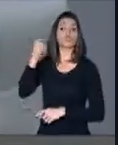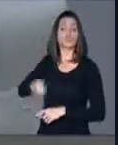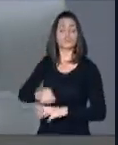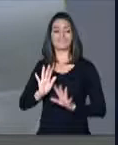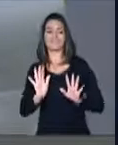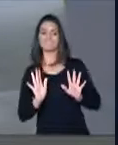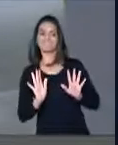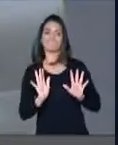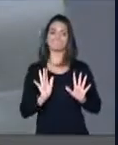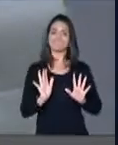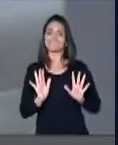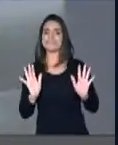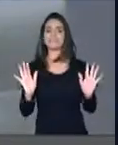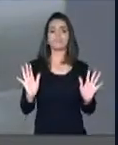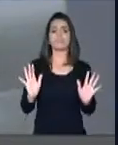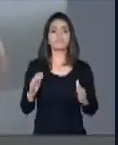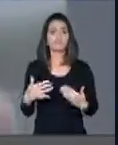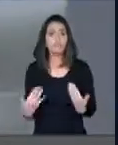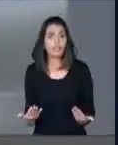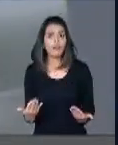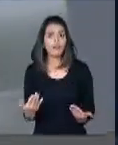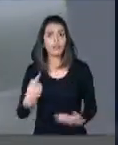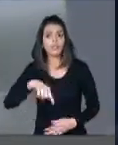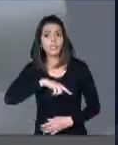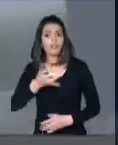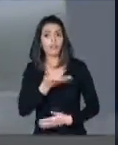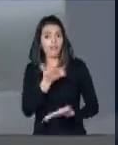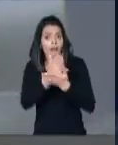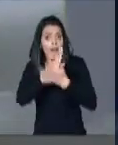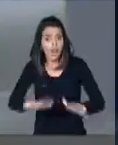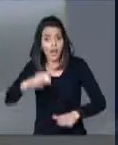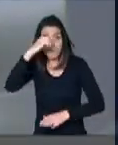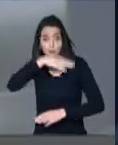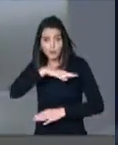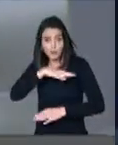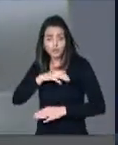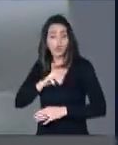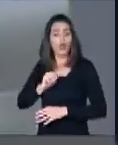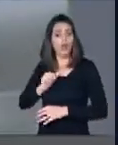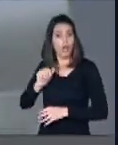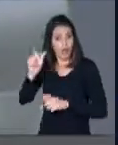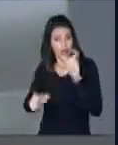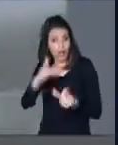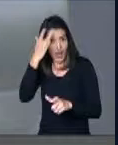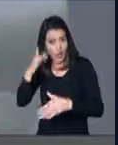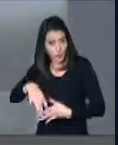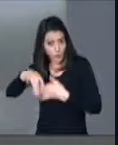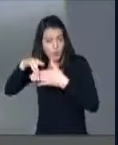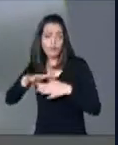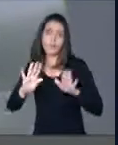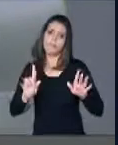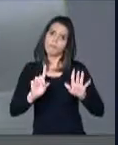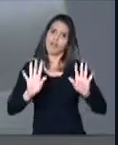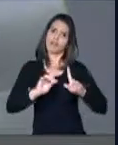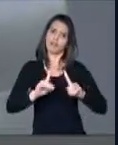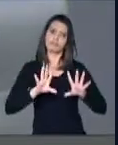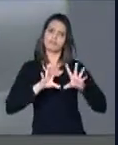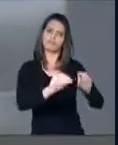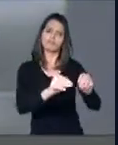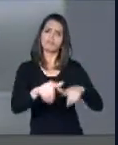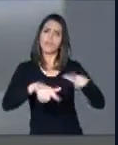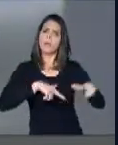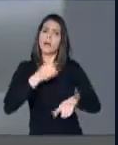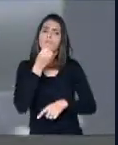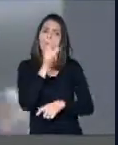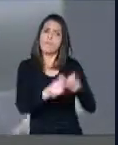abuso de autoridade, vamos trabalhar num texto que apenas acabe com o abuso de autoridade, mas não iniba o trabalho do bom servidor público. E se a